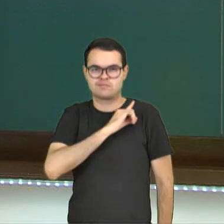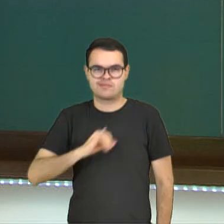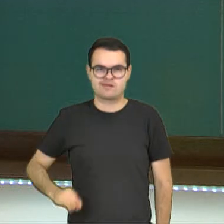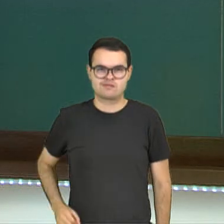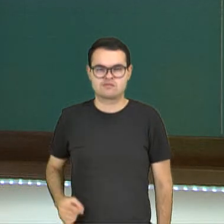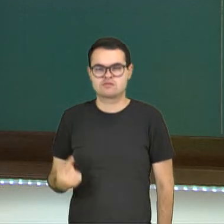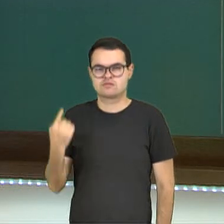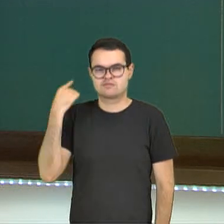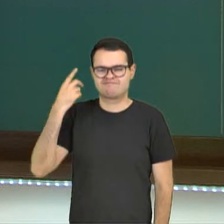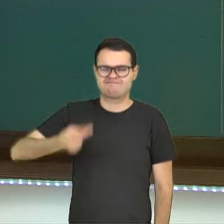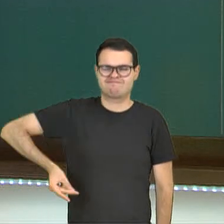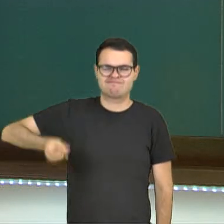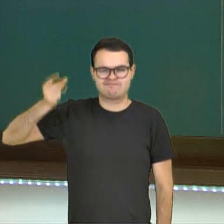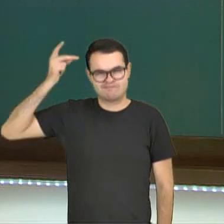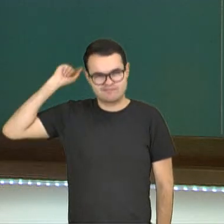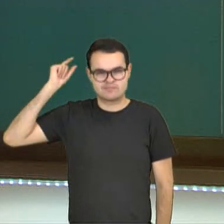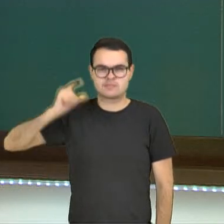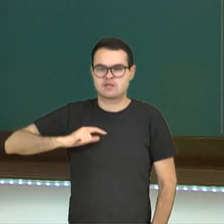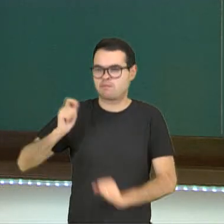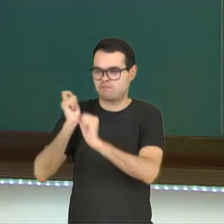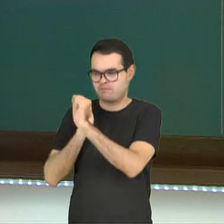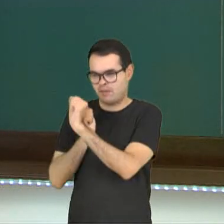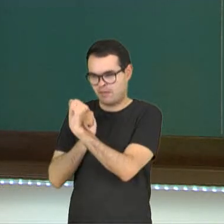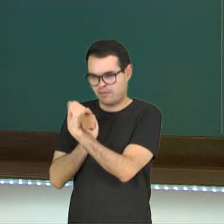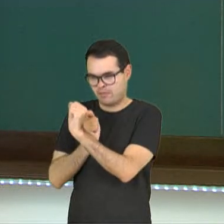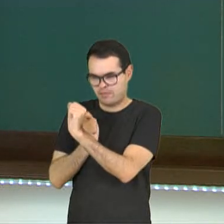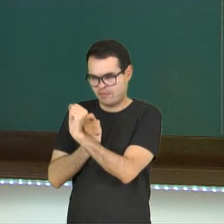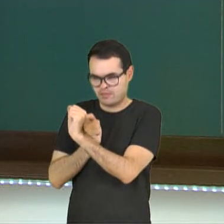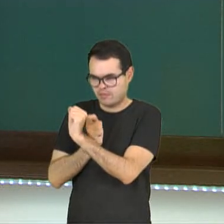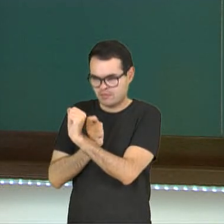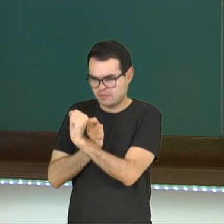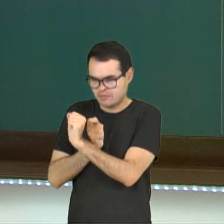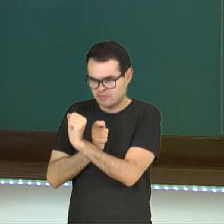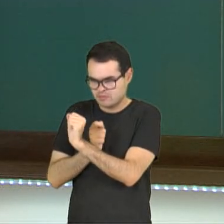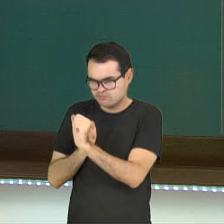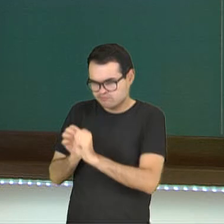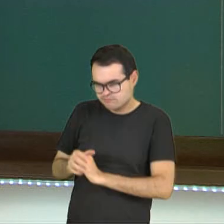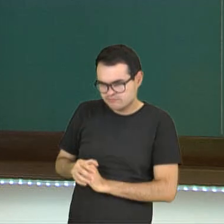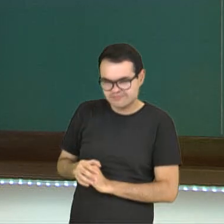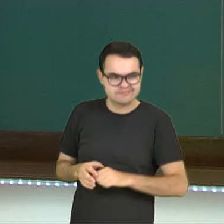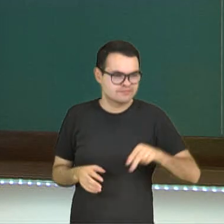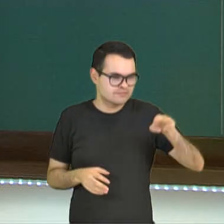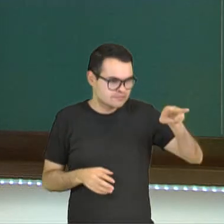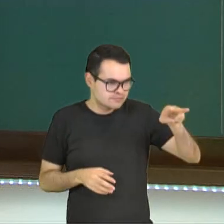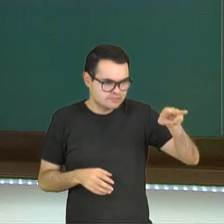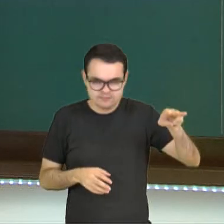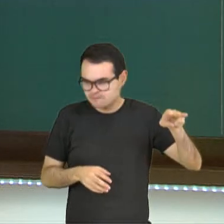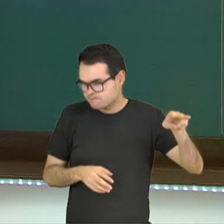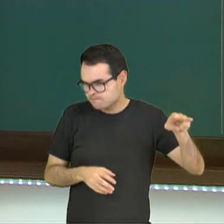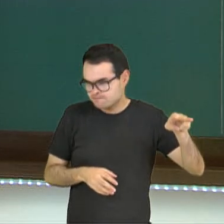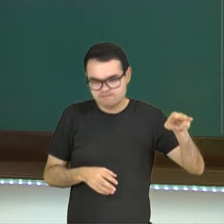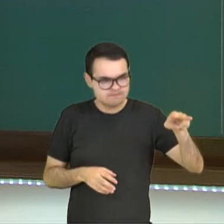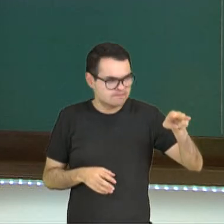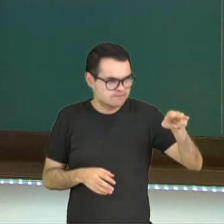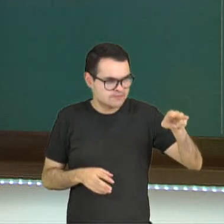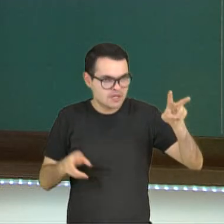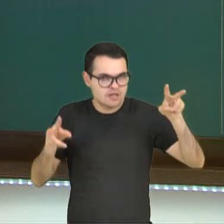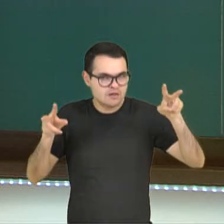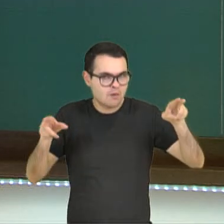outras esculturas e a gente começa a tratar o que a gente está vendo,